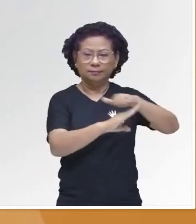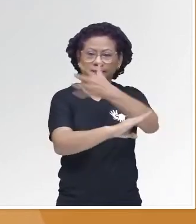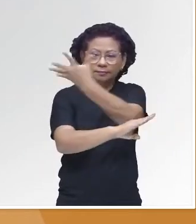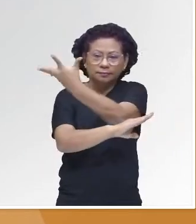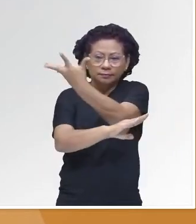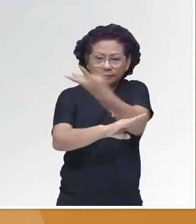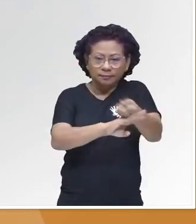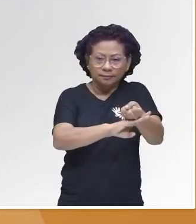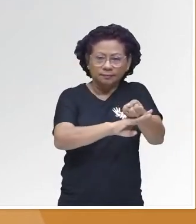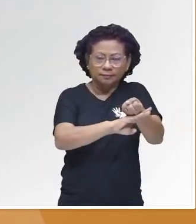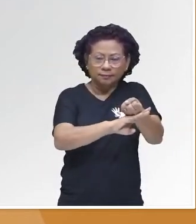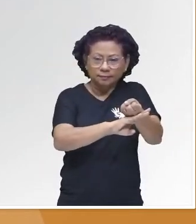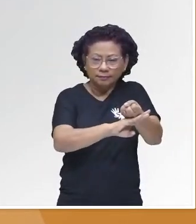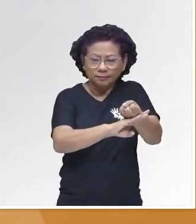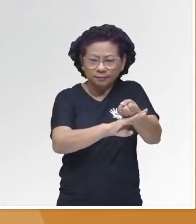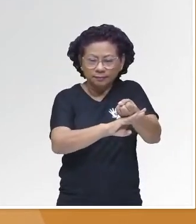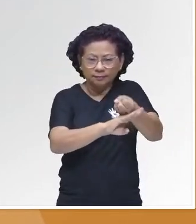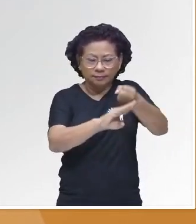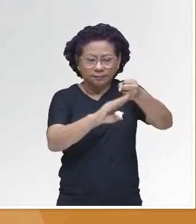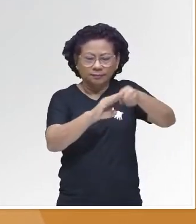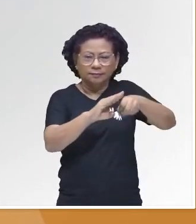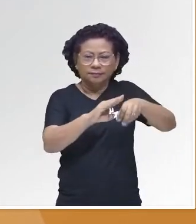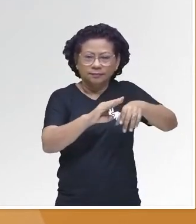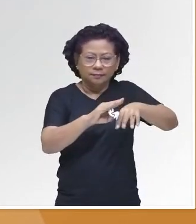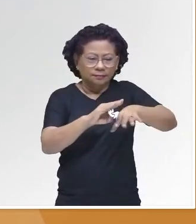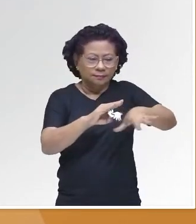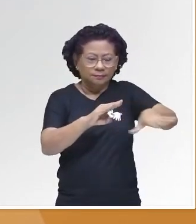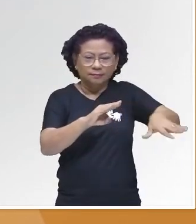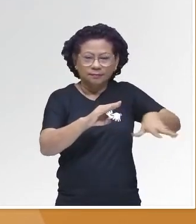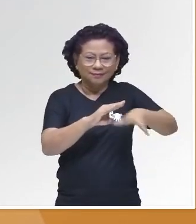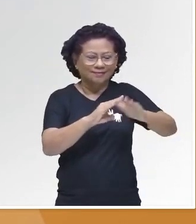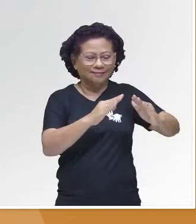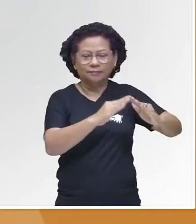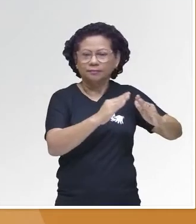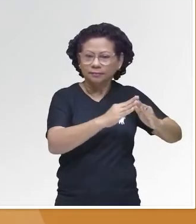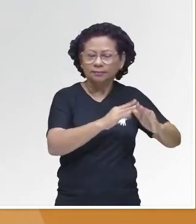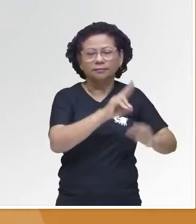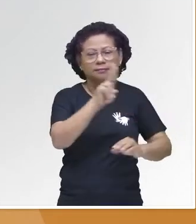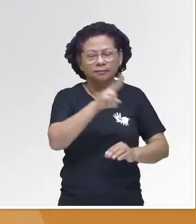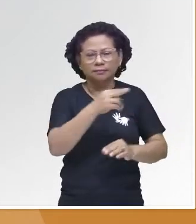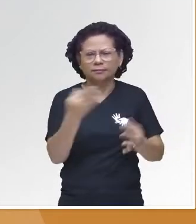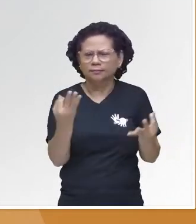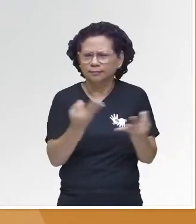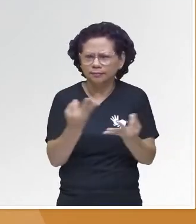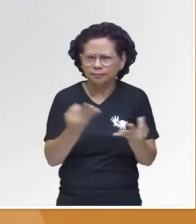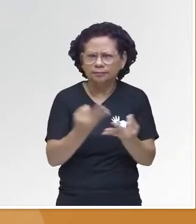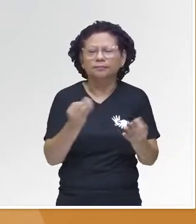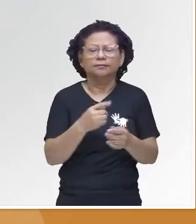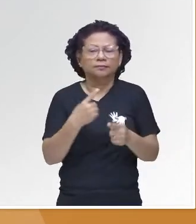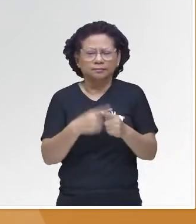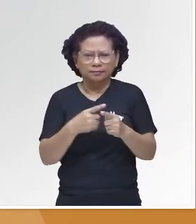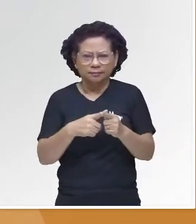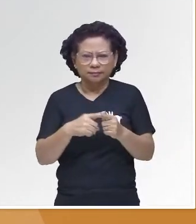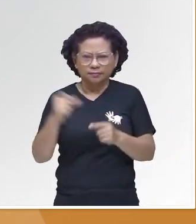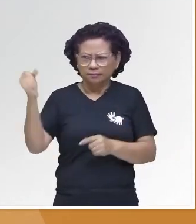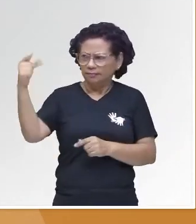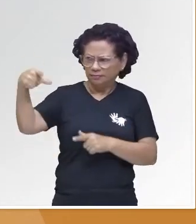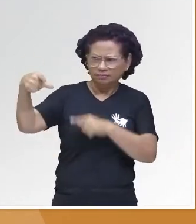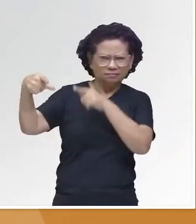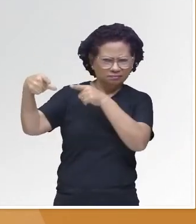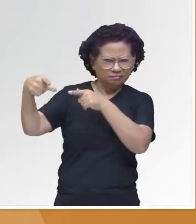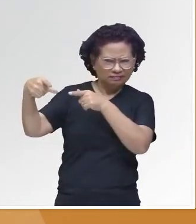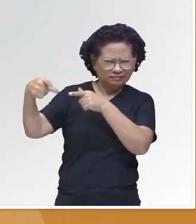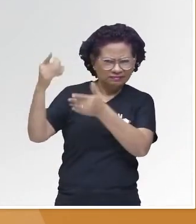uma fonte limpa, tá? Uma fonte renovável, ou seja, que com o passar do tempo pode fazer a